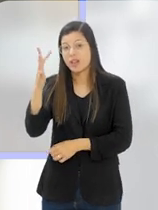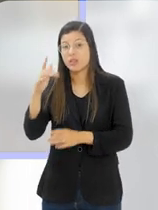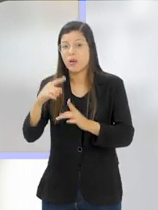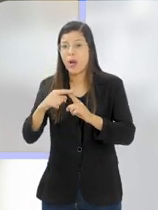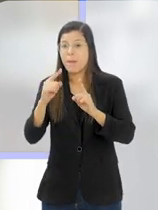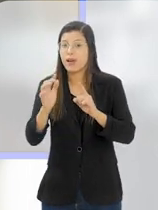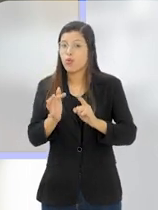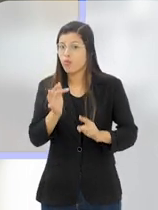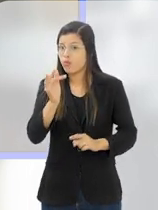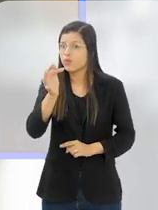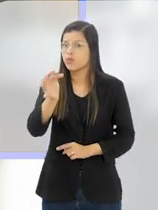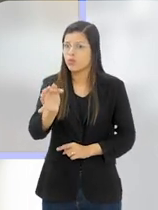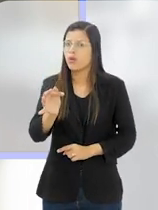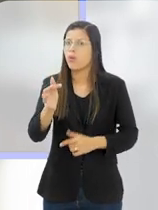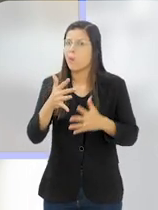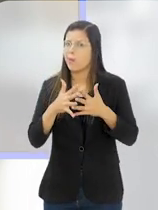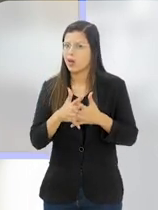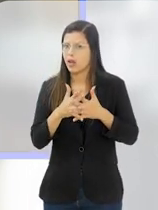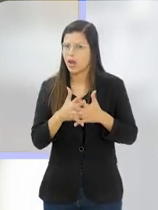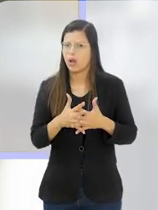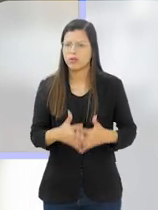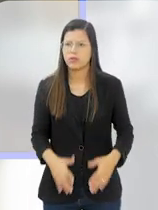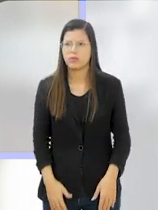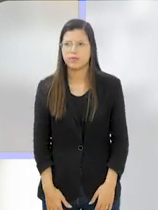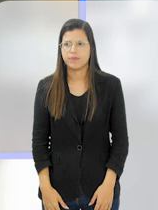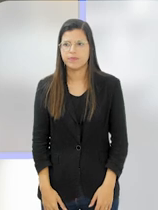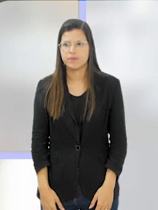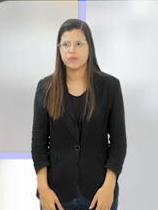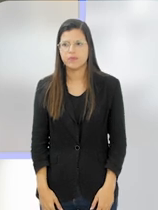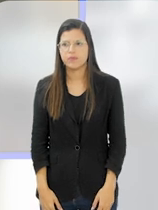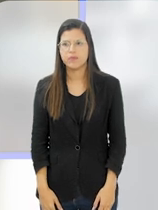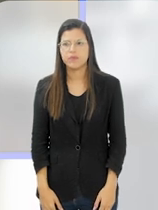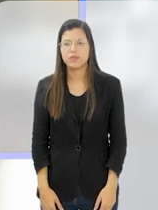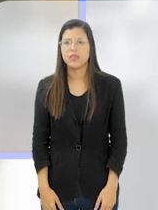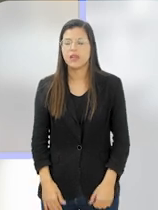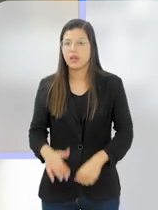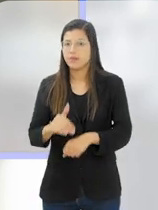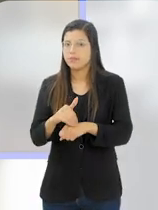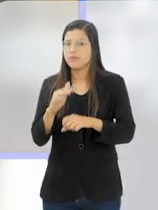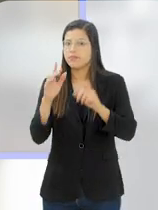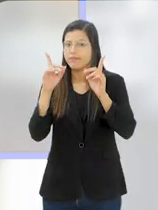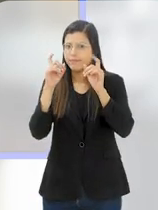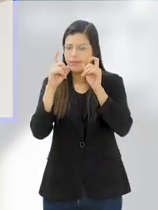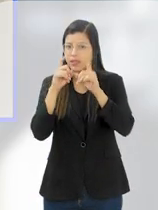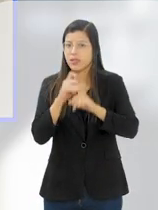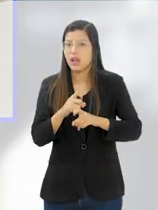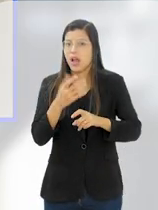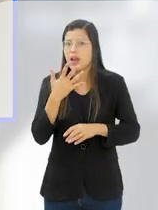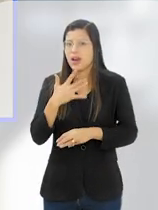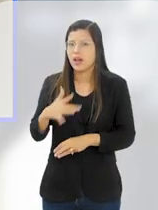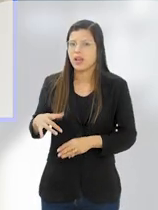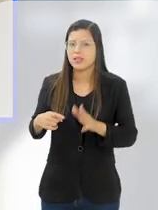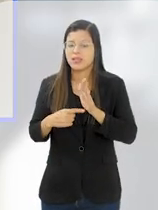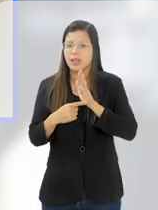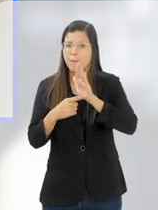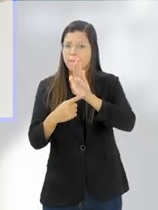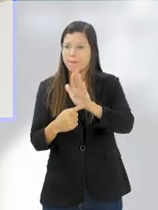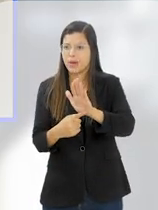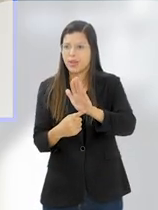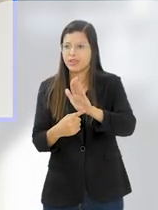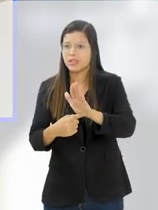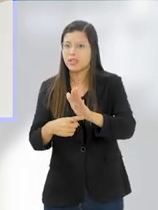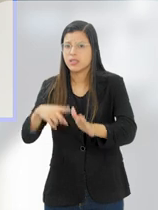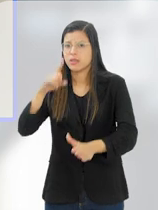longo prazo acaba sendo um complicador, né? Vai se tornar mais difícil à medida que a criança for apresentando